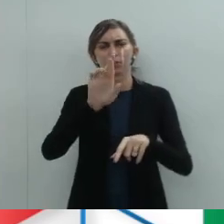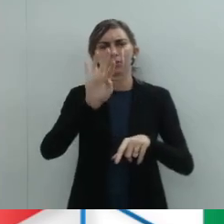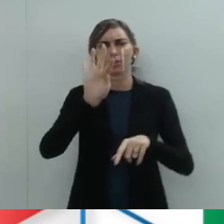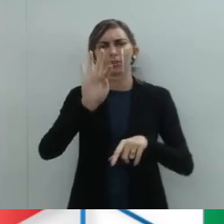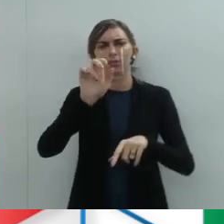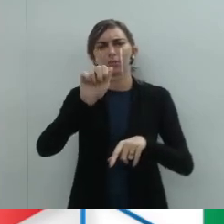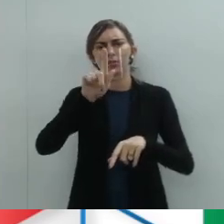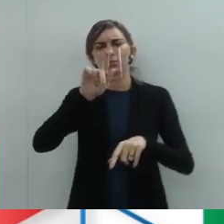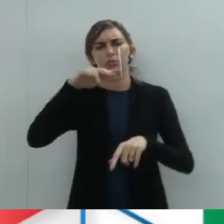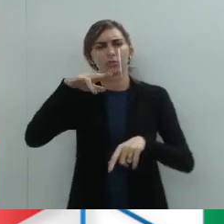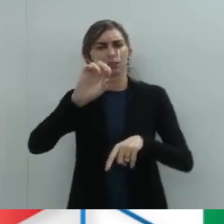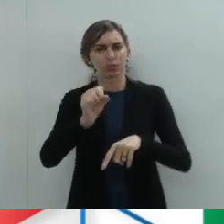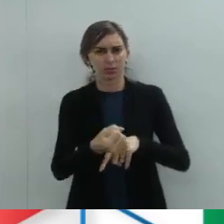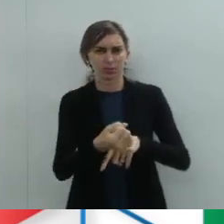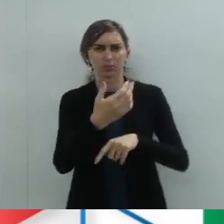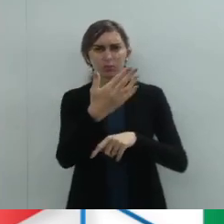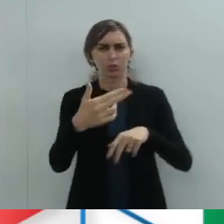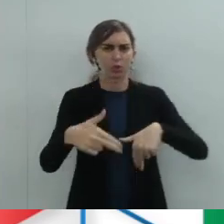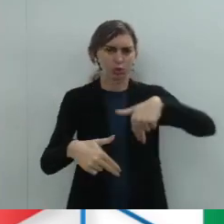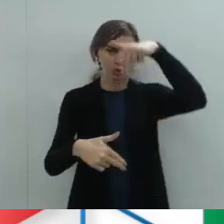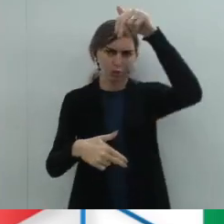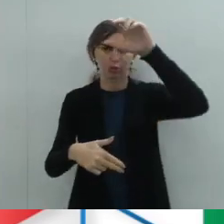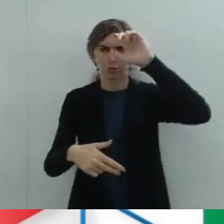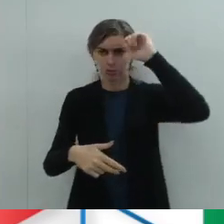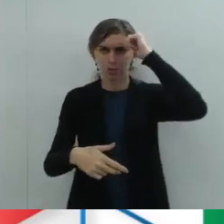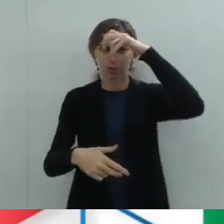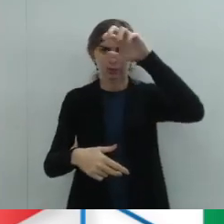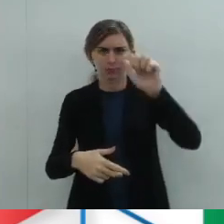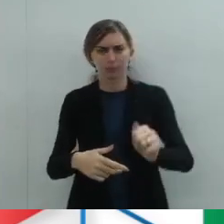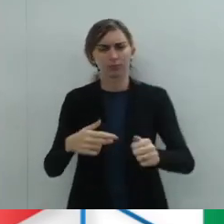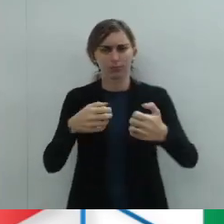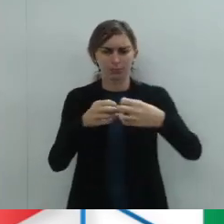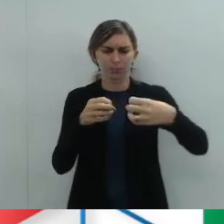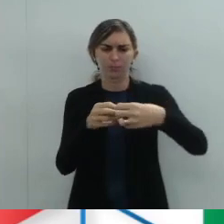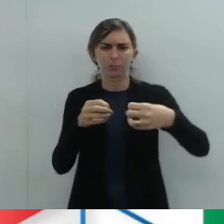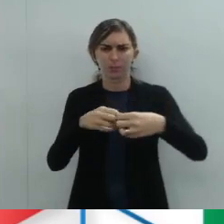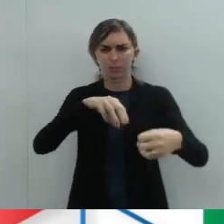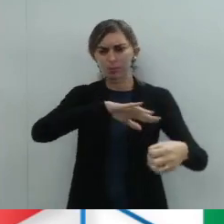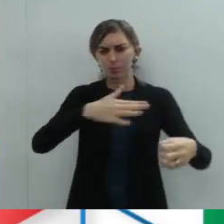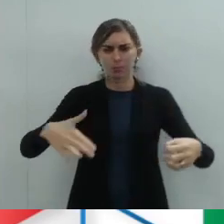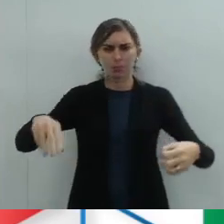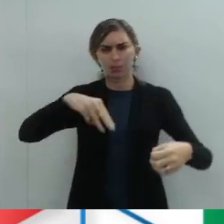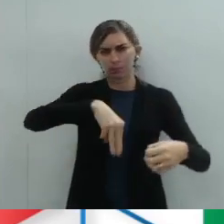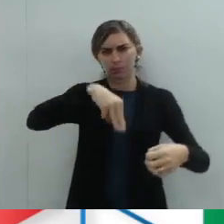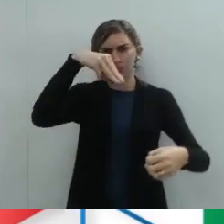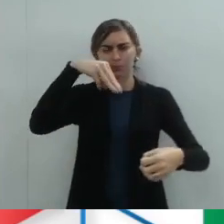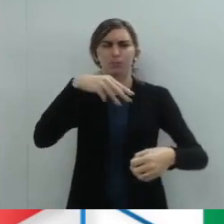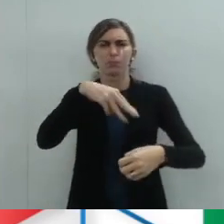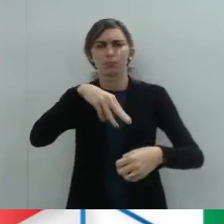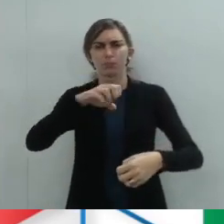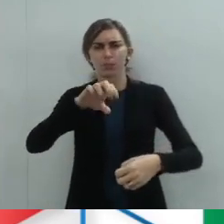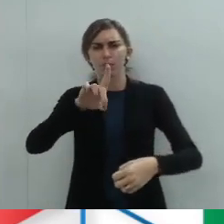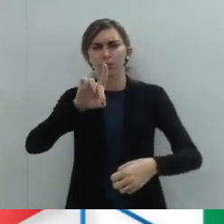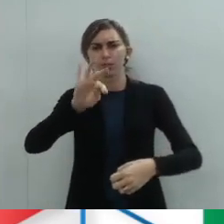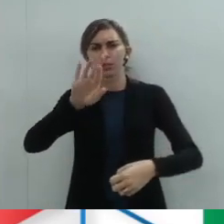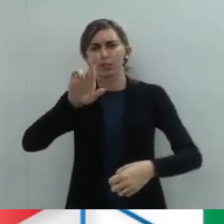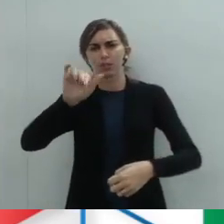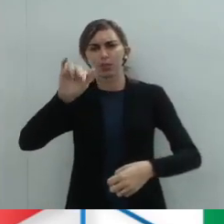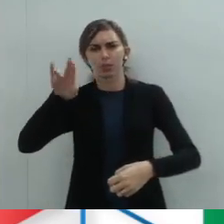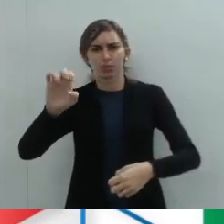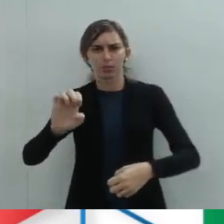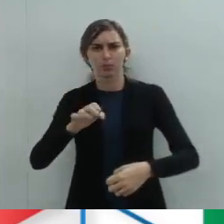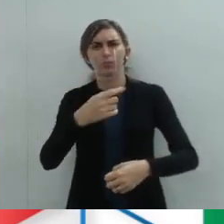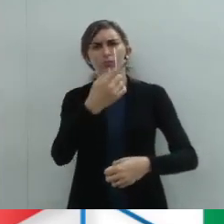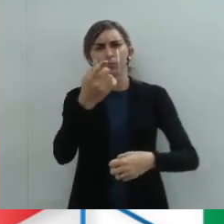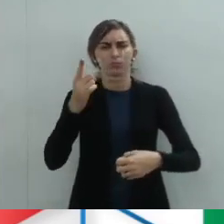de Cartago, também no norte da África, que fica ali perto do Mediterrâneo, né? Ali naquela região ali próxima ao Egito, mais